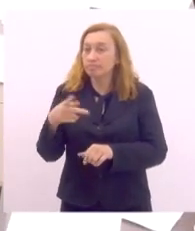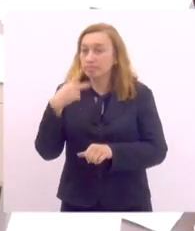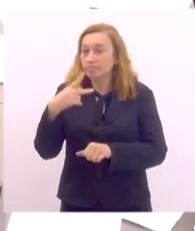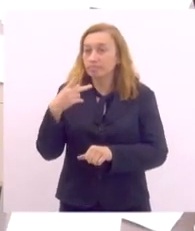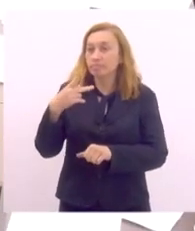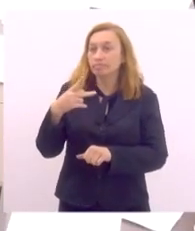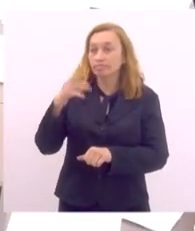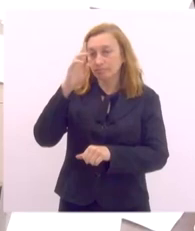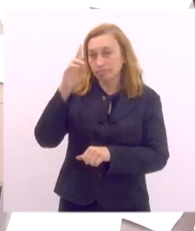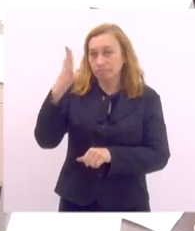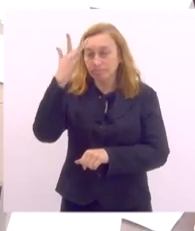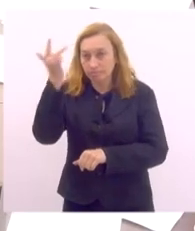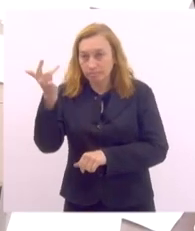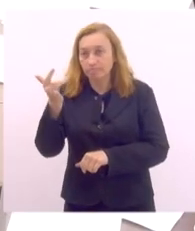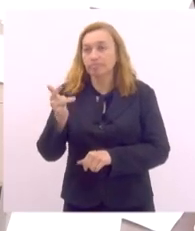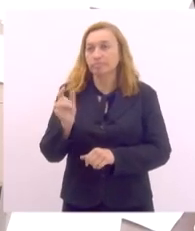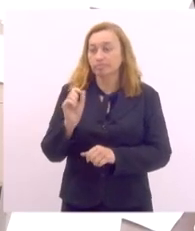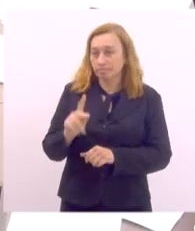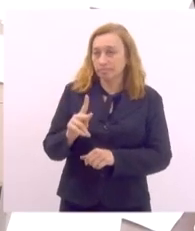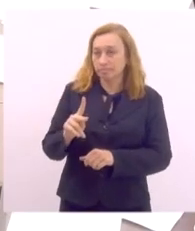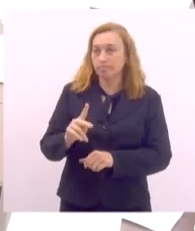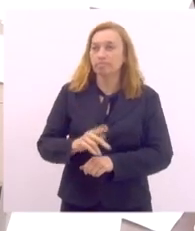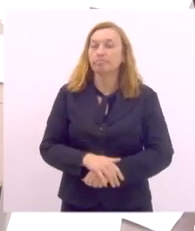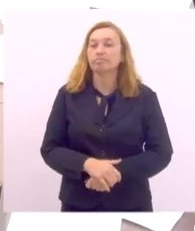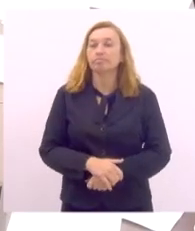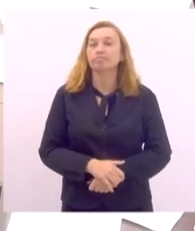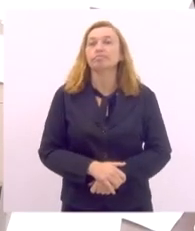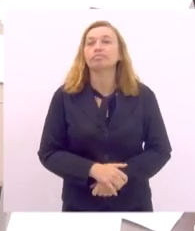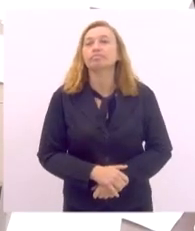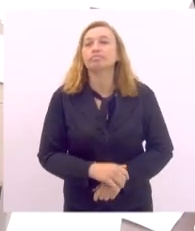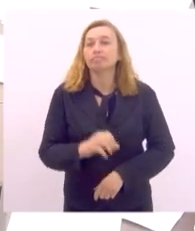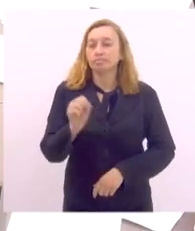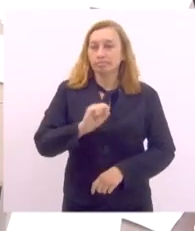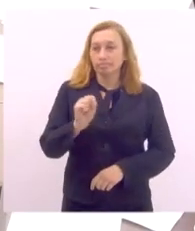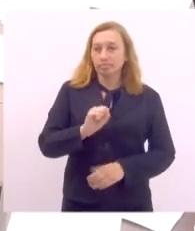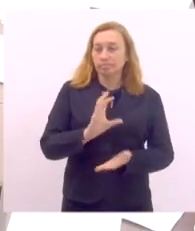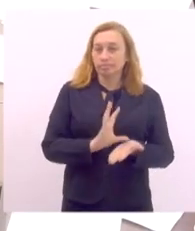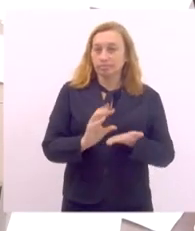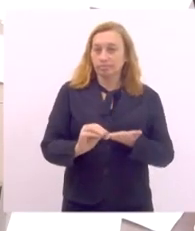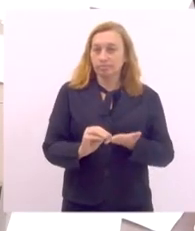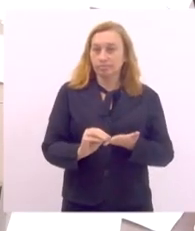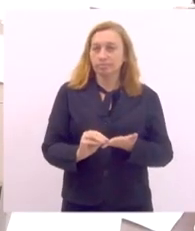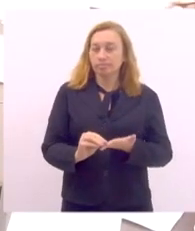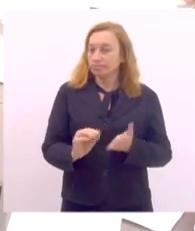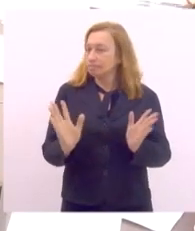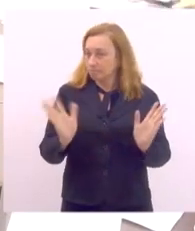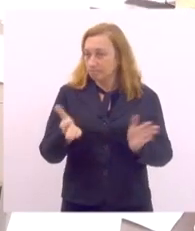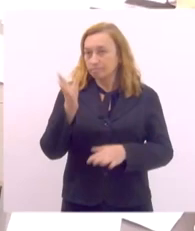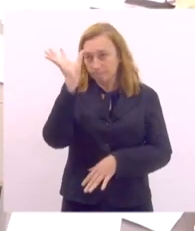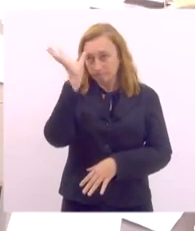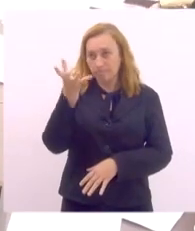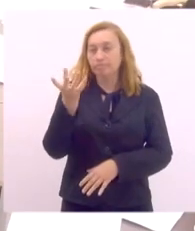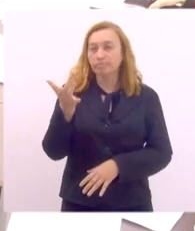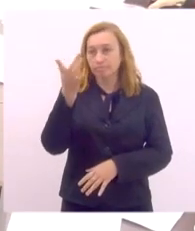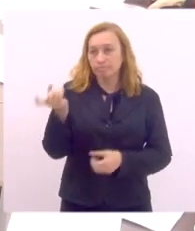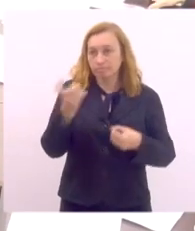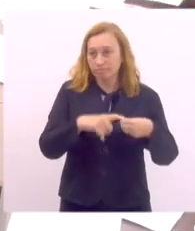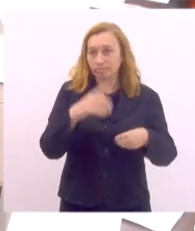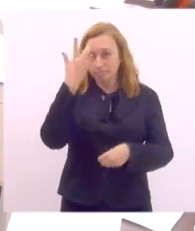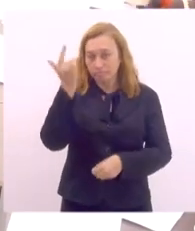isso. Amanhã volta, está tudo mas aqui. Mas o que a gente falou hoje? O oitavo da pauta. Foi exatamente pauta, isso. Está resolvido. Volta amanhã. Vai votar?